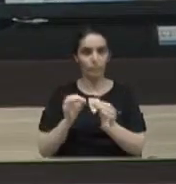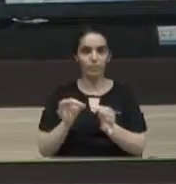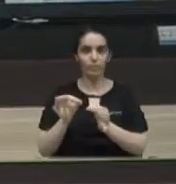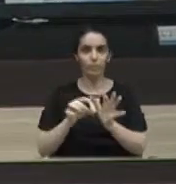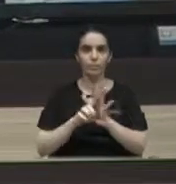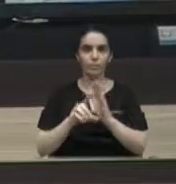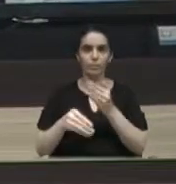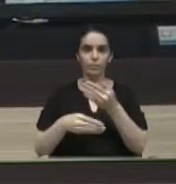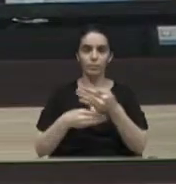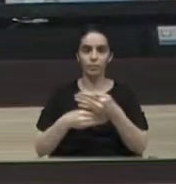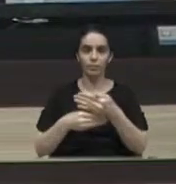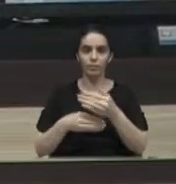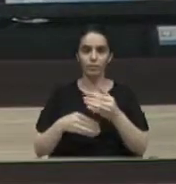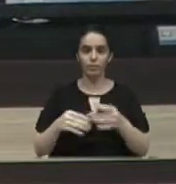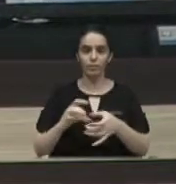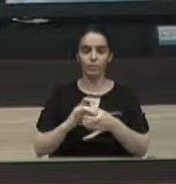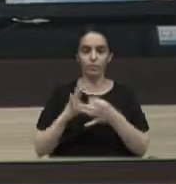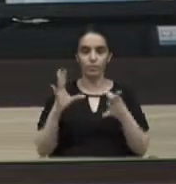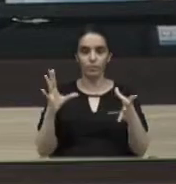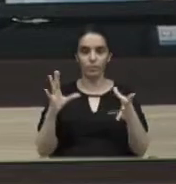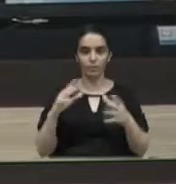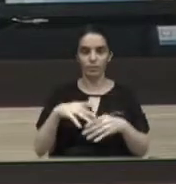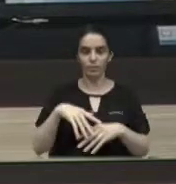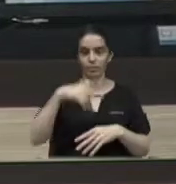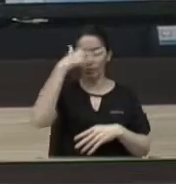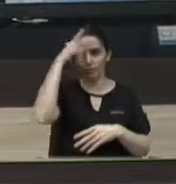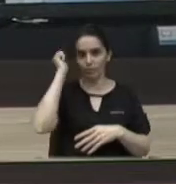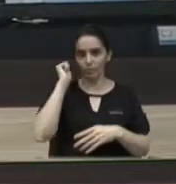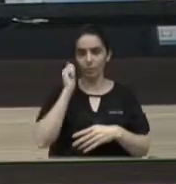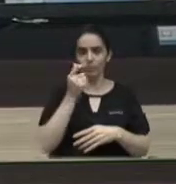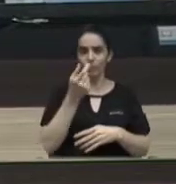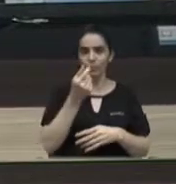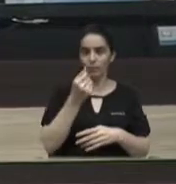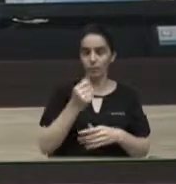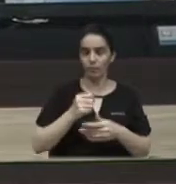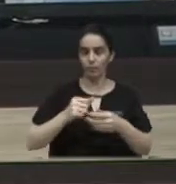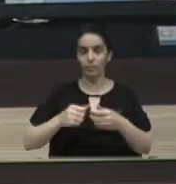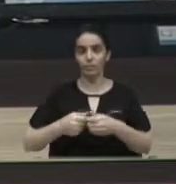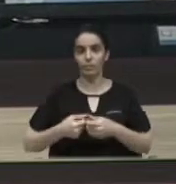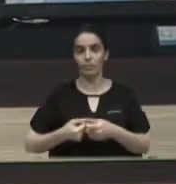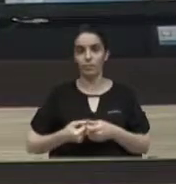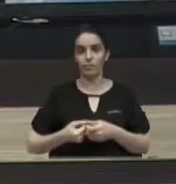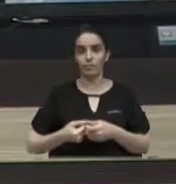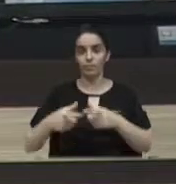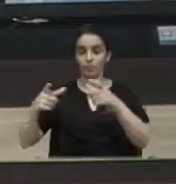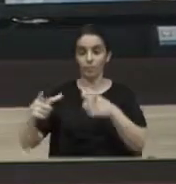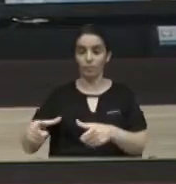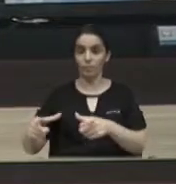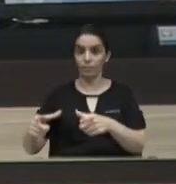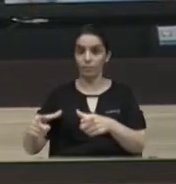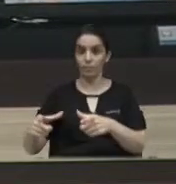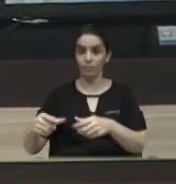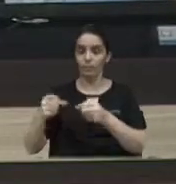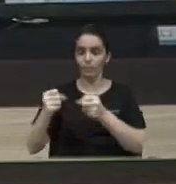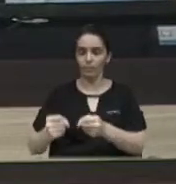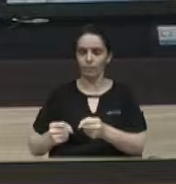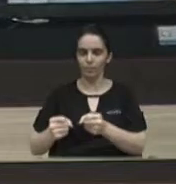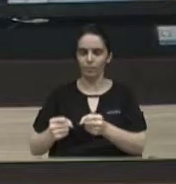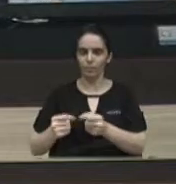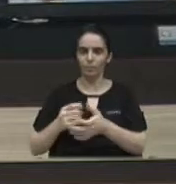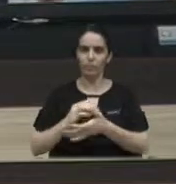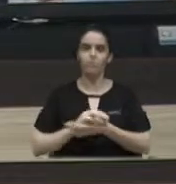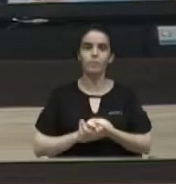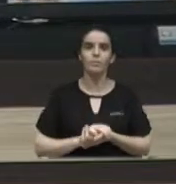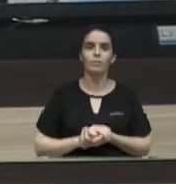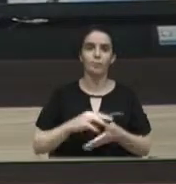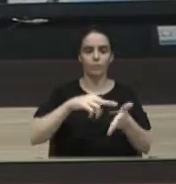lei complementar que autoriza o Poder Executivo a alienar mediante permuta a área que especifica e dá outras providências. Para